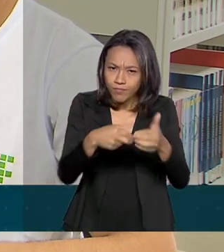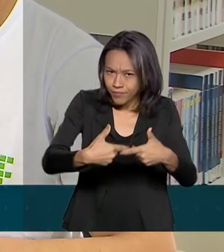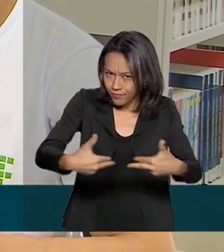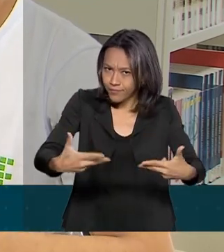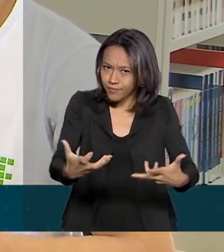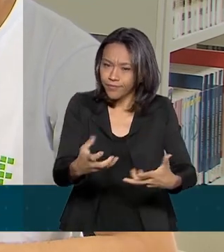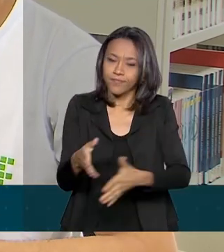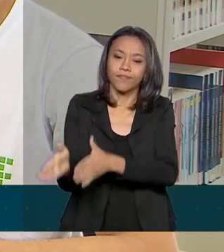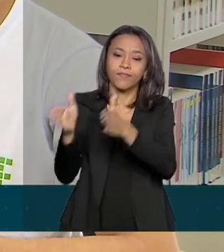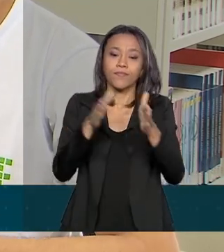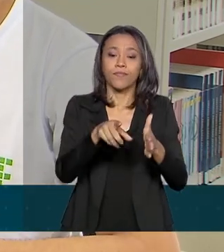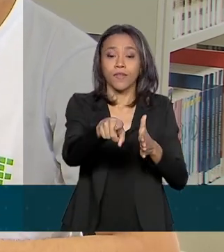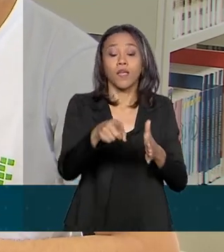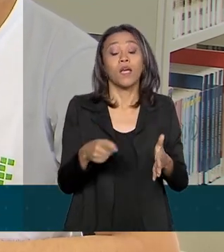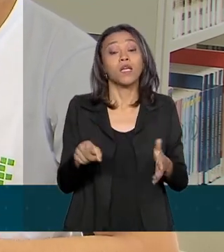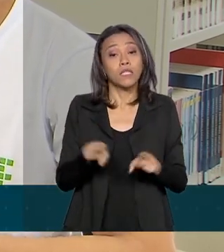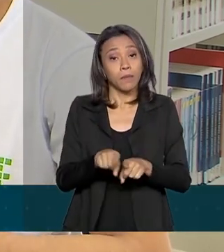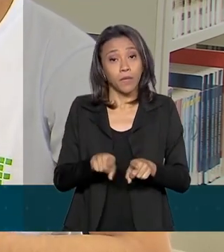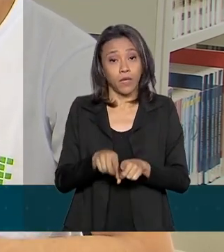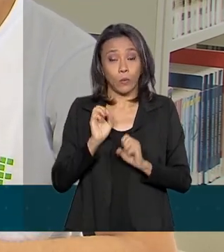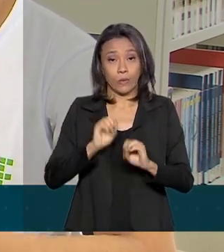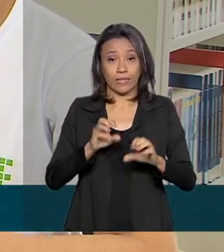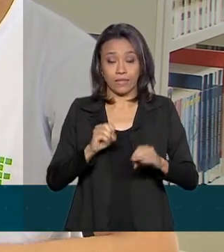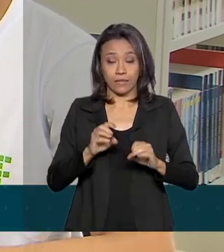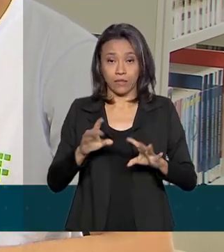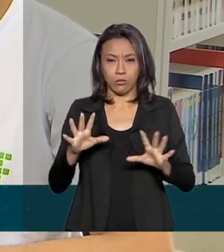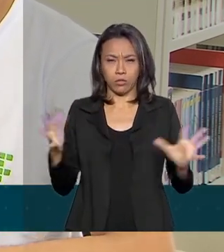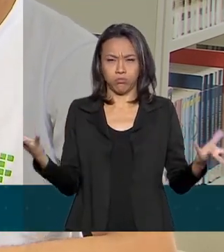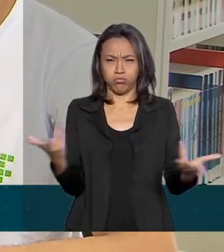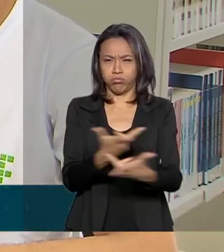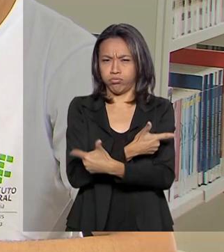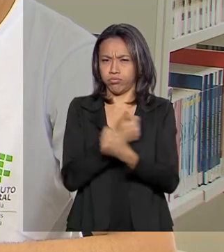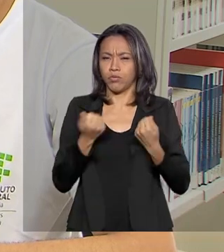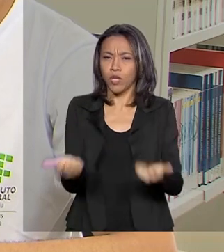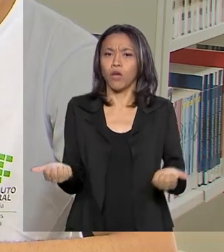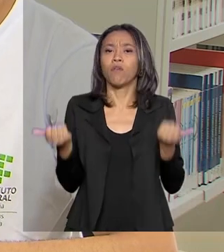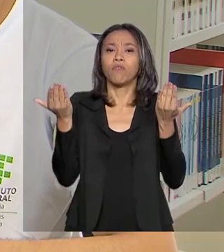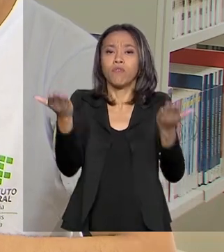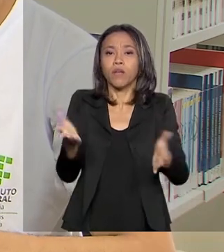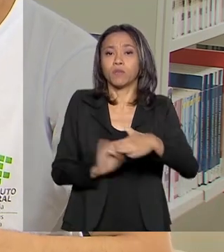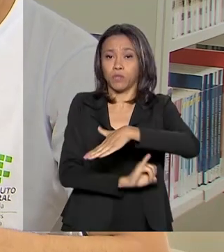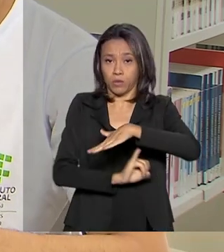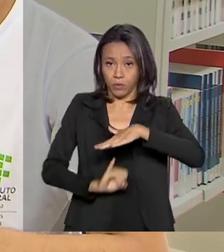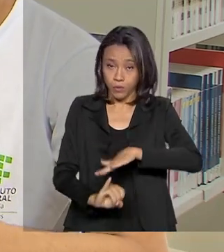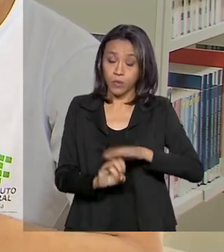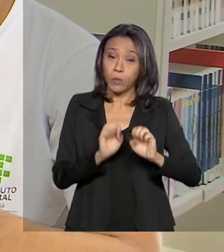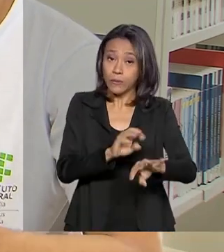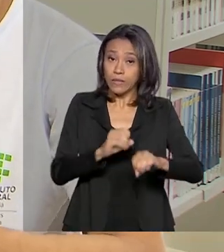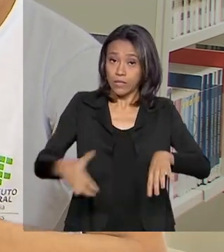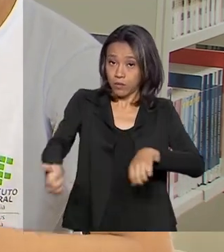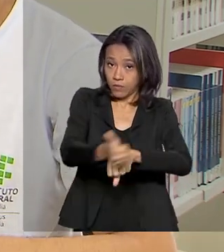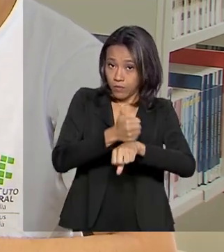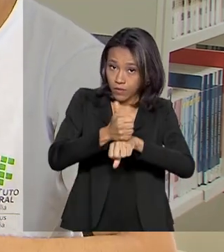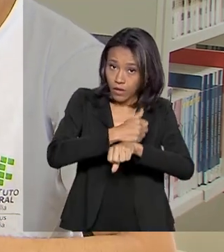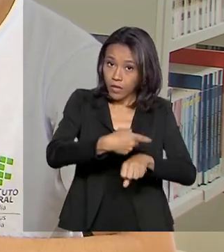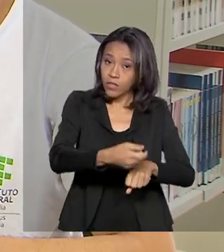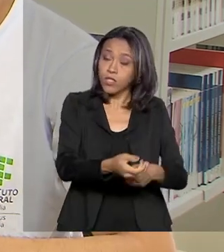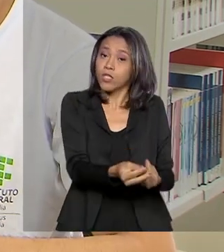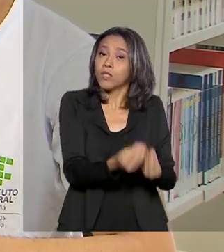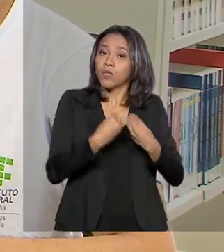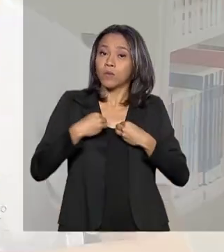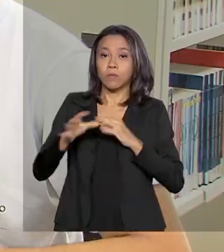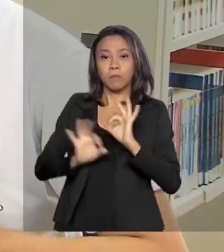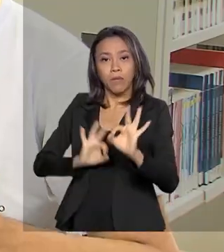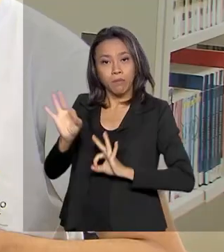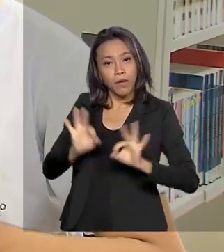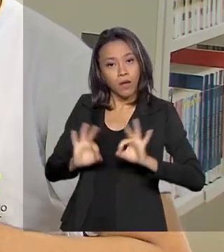educação de qualidade que as instituições federais, institutos federais oferecem, a educação profissionalizante nos prepara realmente para o mercado de